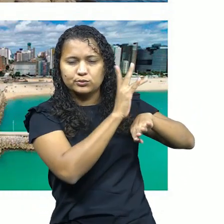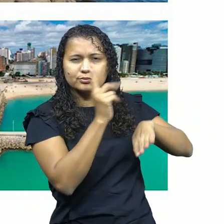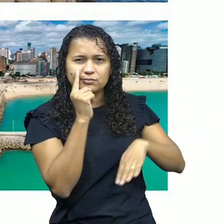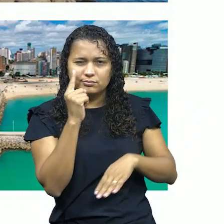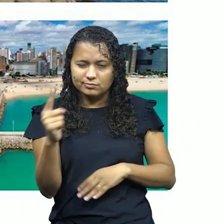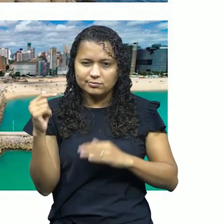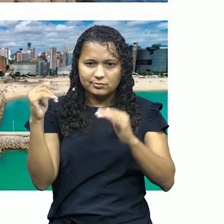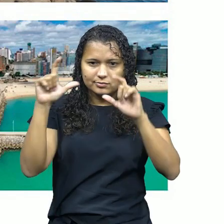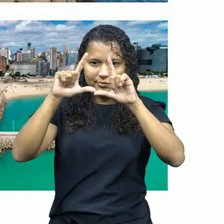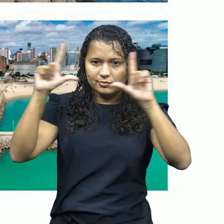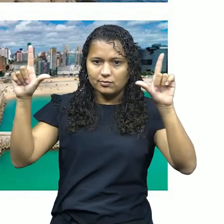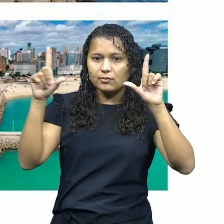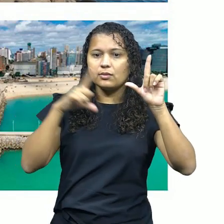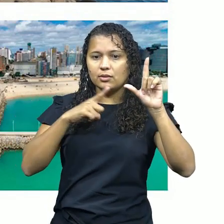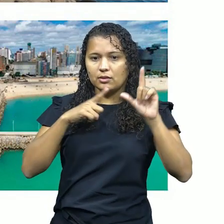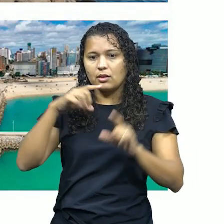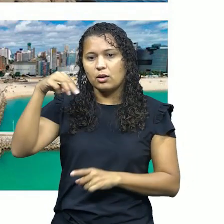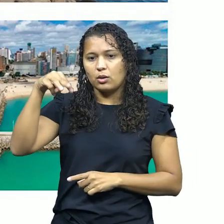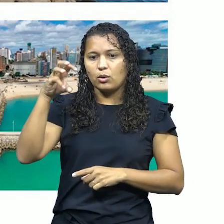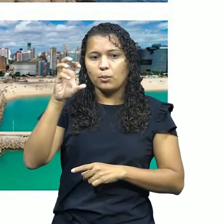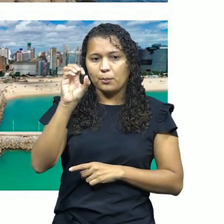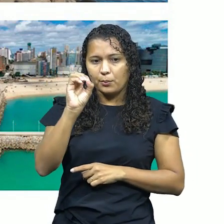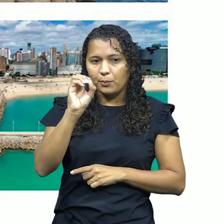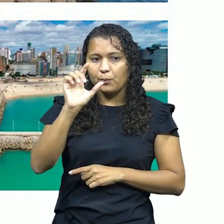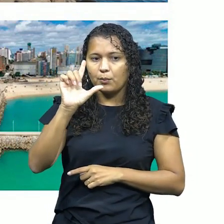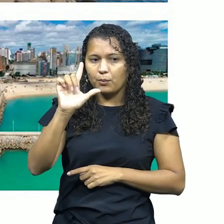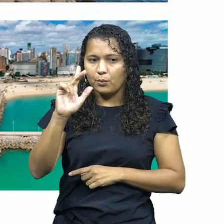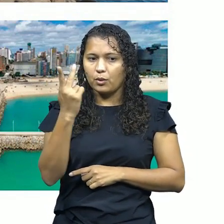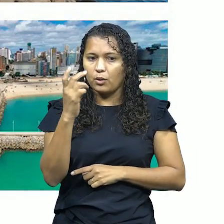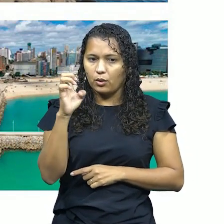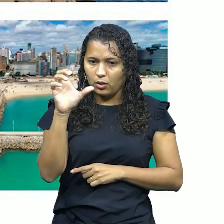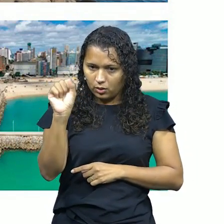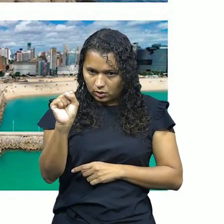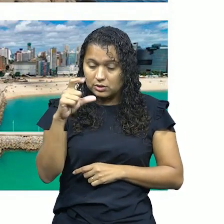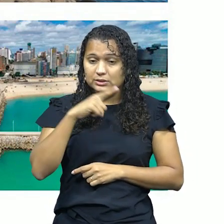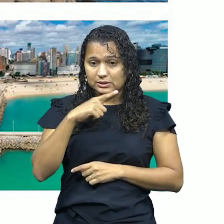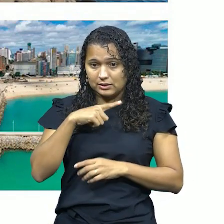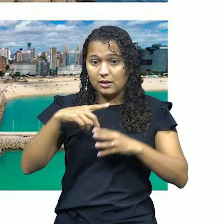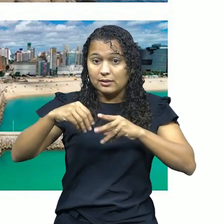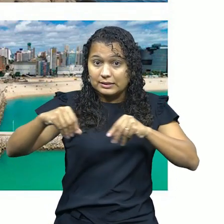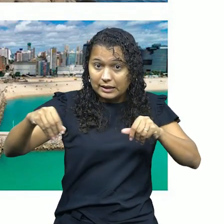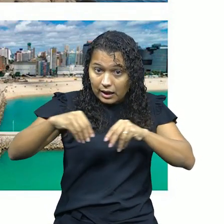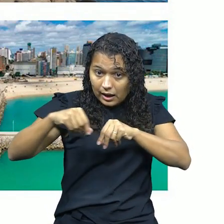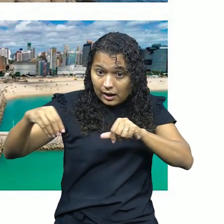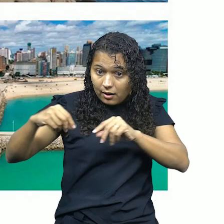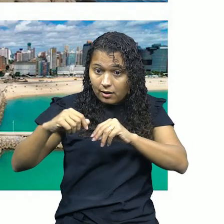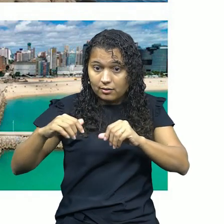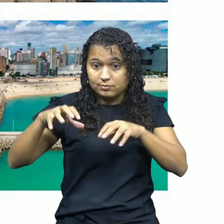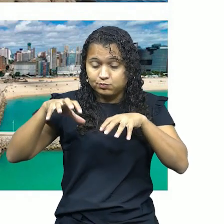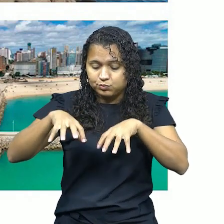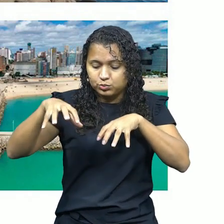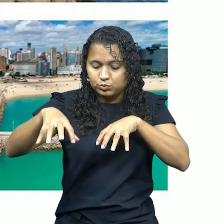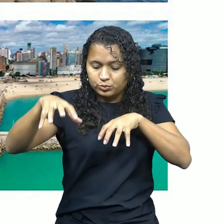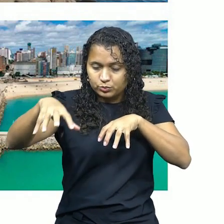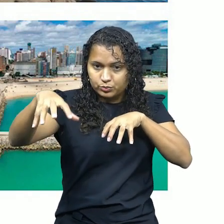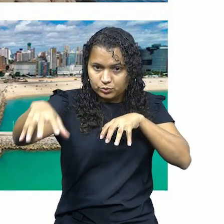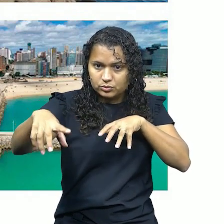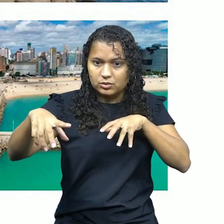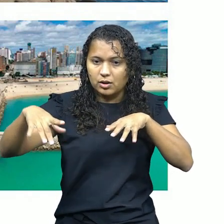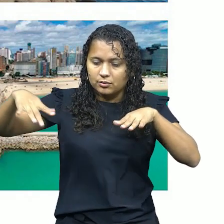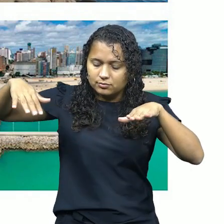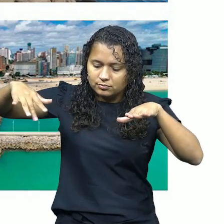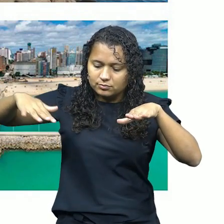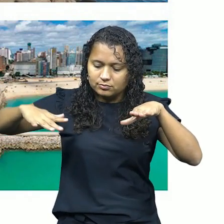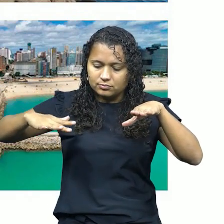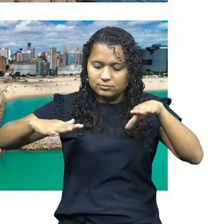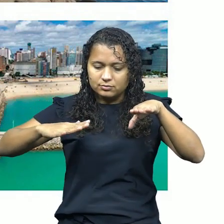de cima, os moles, eles normalmente ficam ali na terra, né? E eles fazem isso de